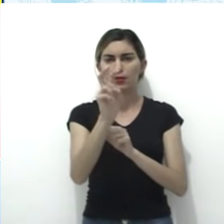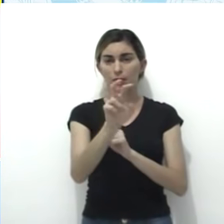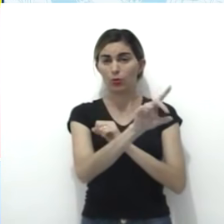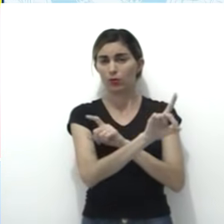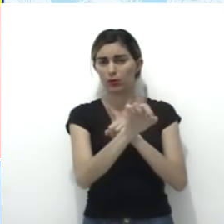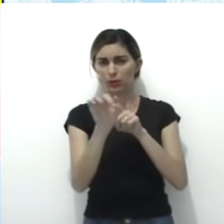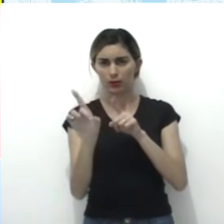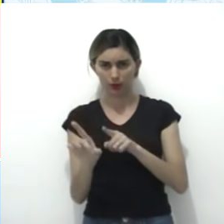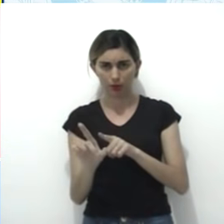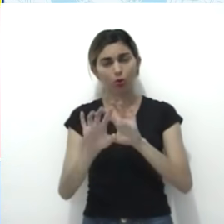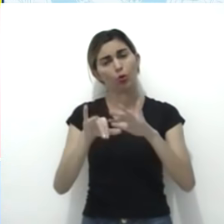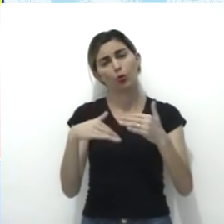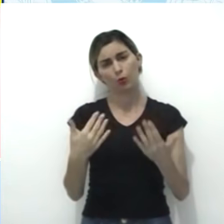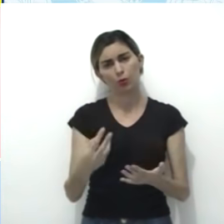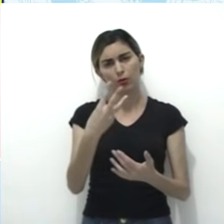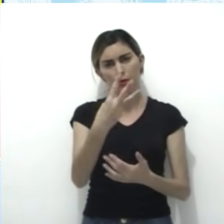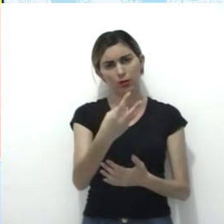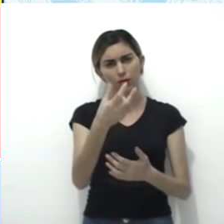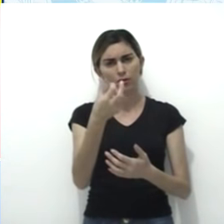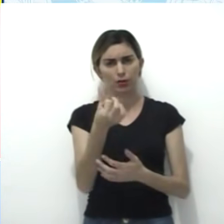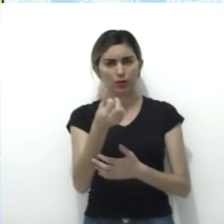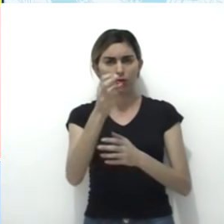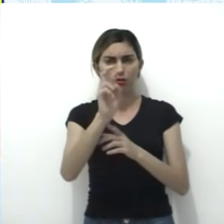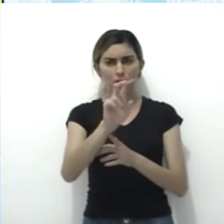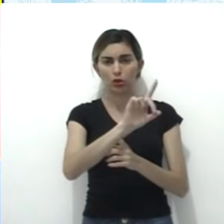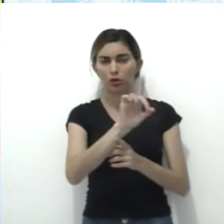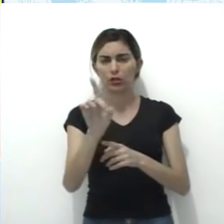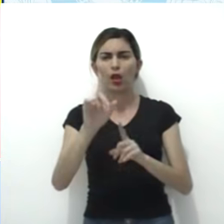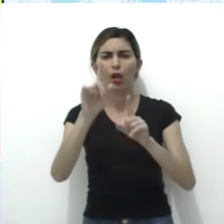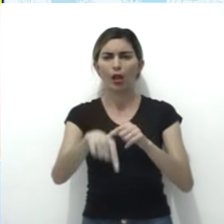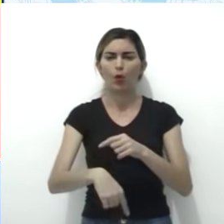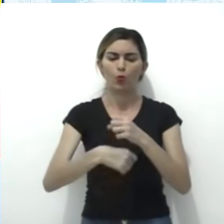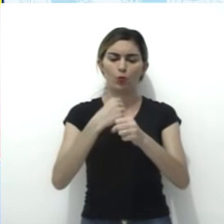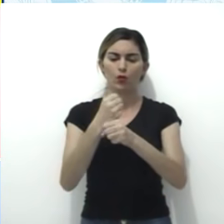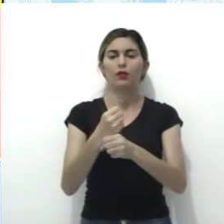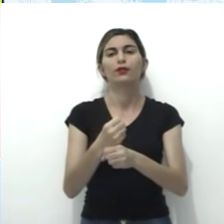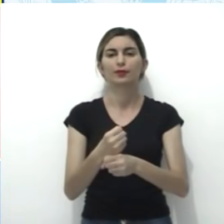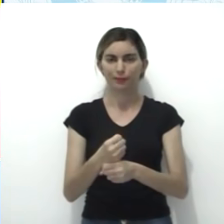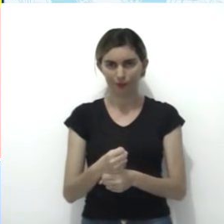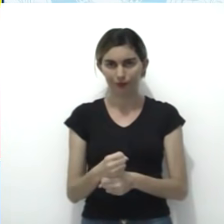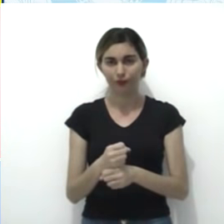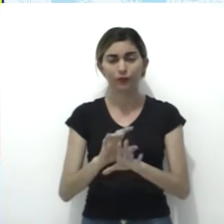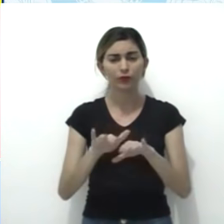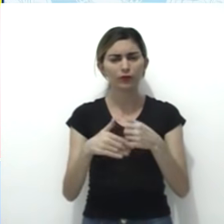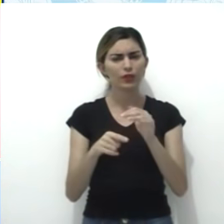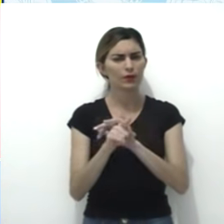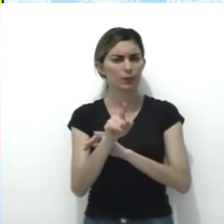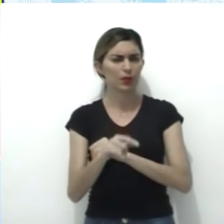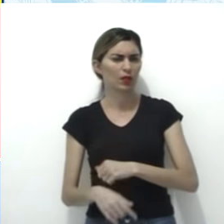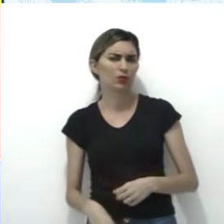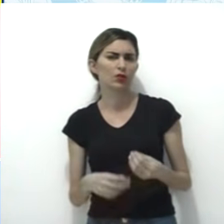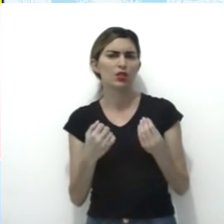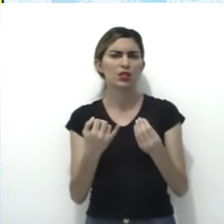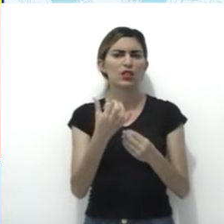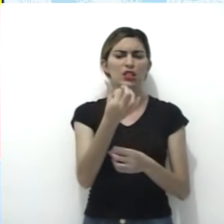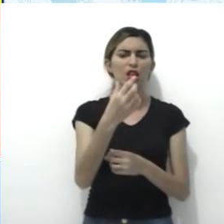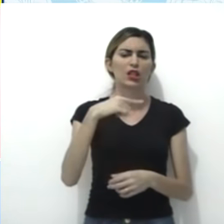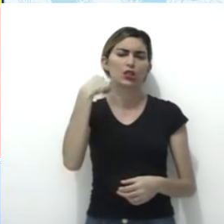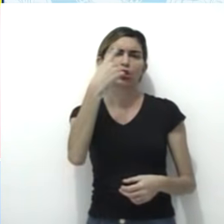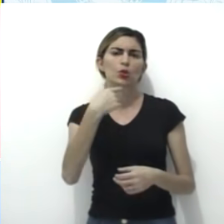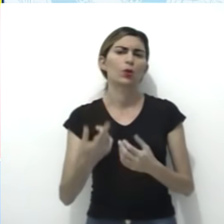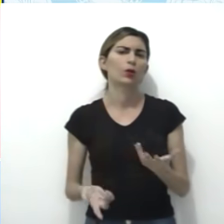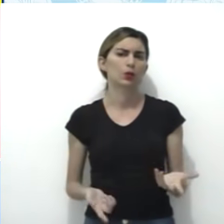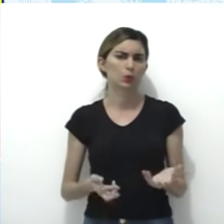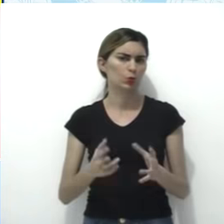365 dias ou seja 365 dias equivale a um ano aí você pergunta